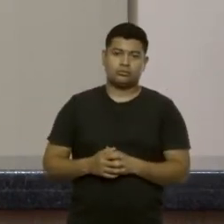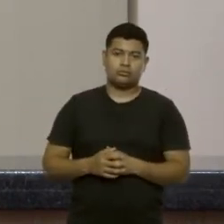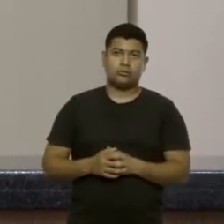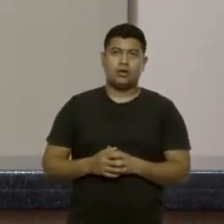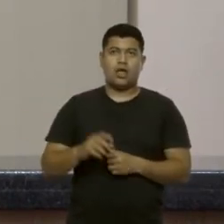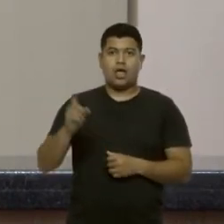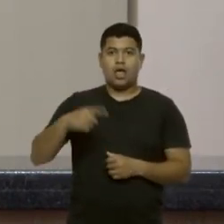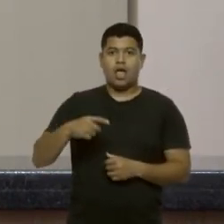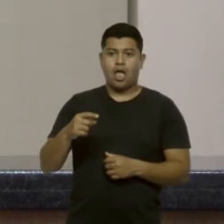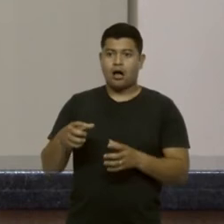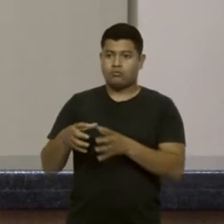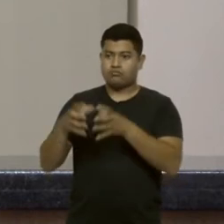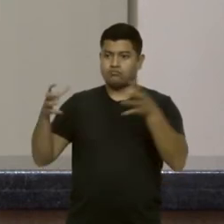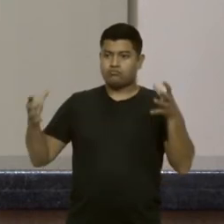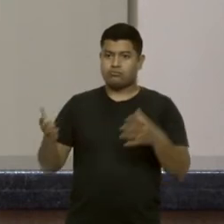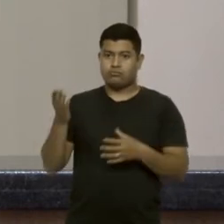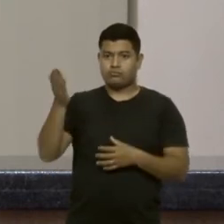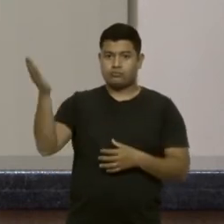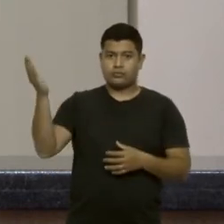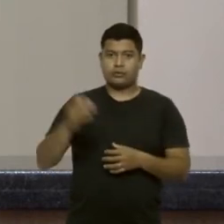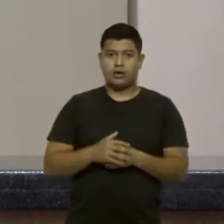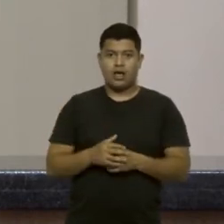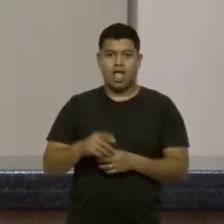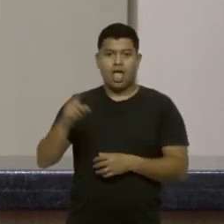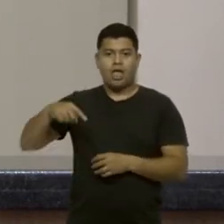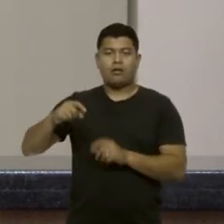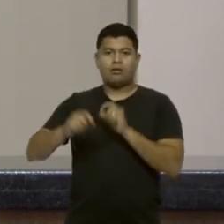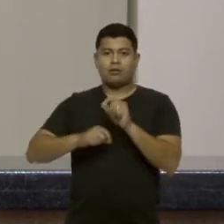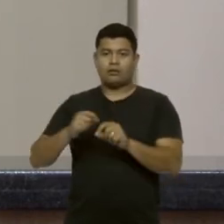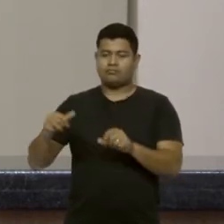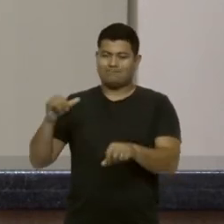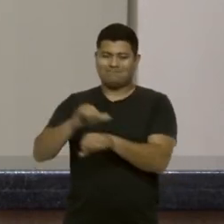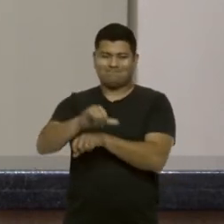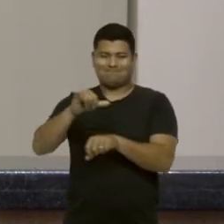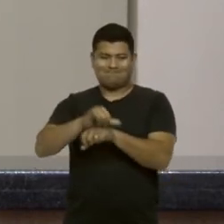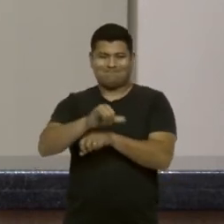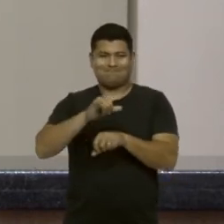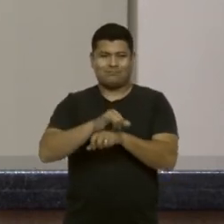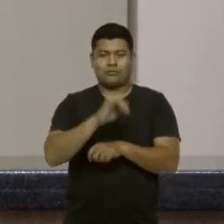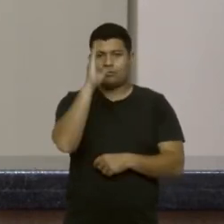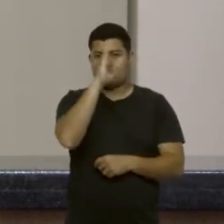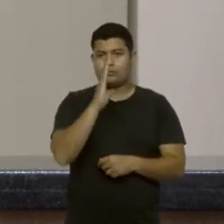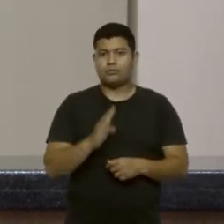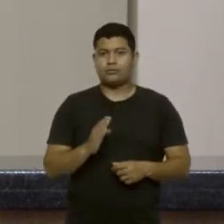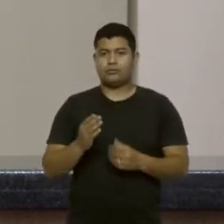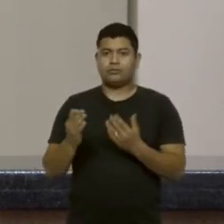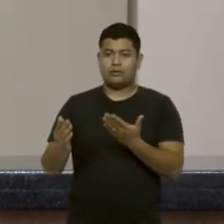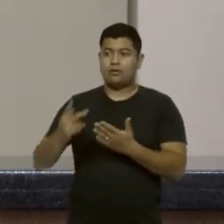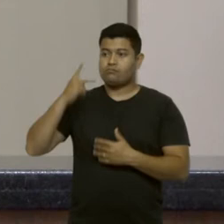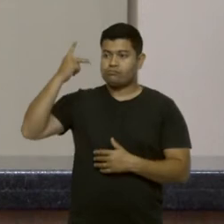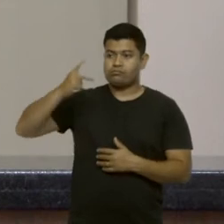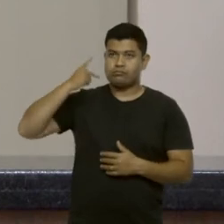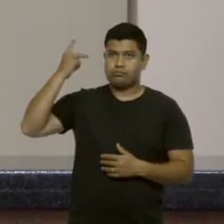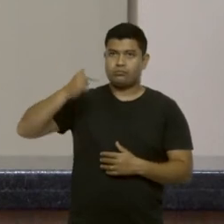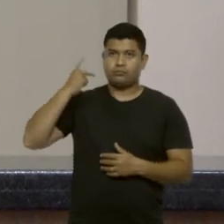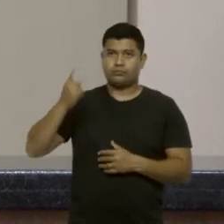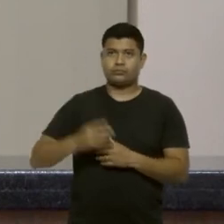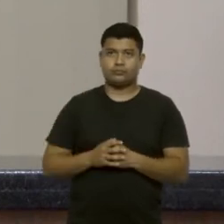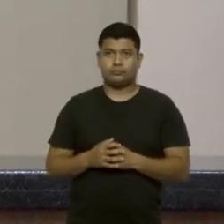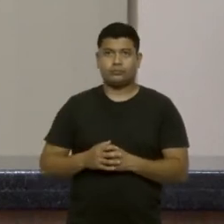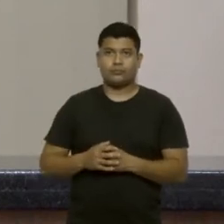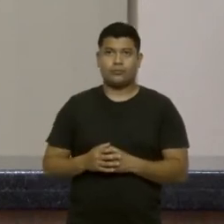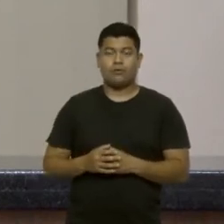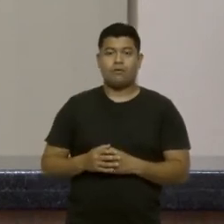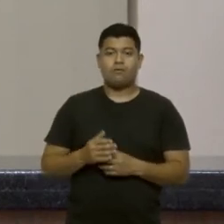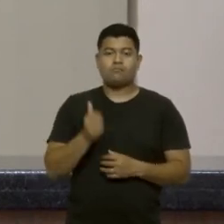os grandes, é um fundo para enganar o Brasil e os próprios políticos. Esses dias, uma